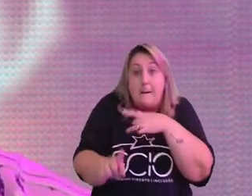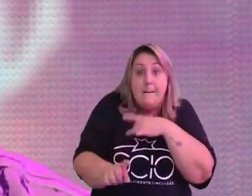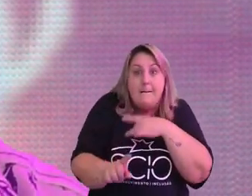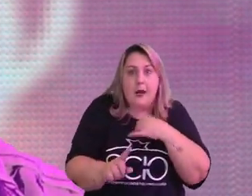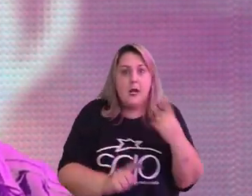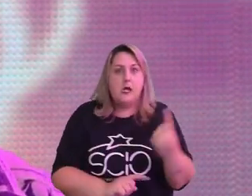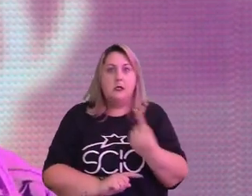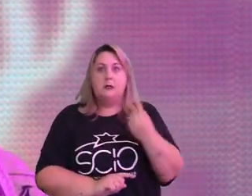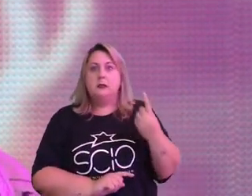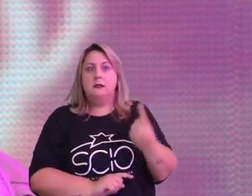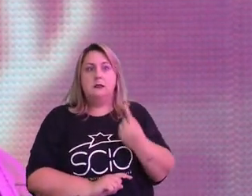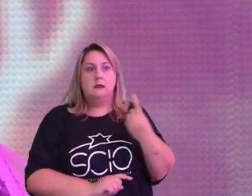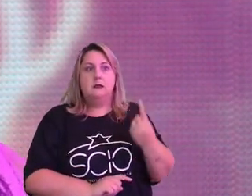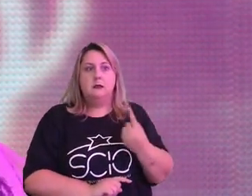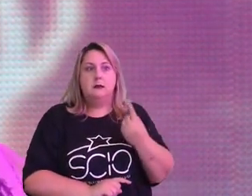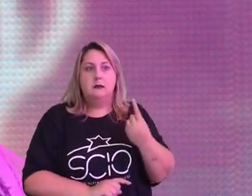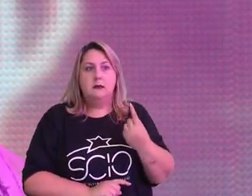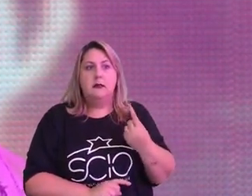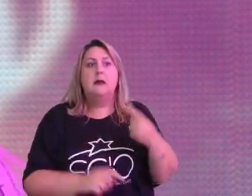medo de pensar em te